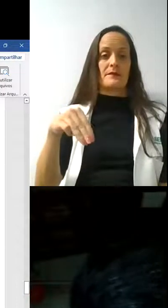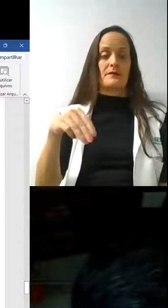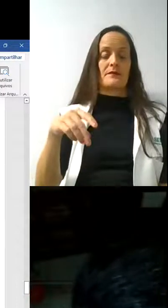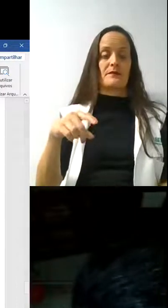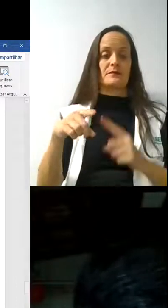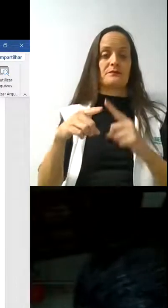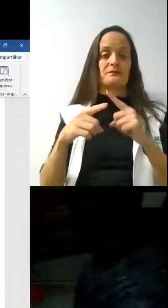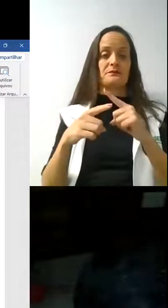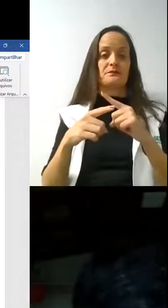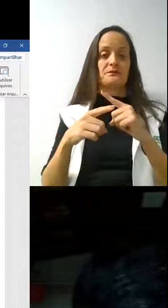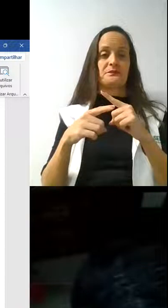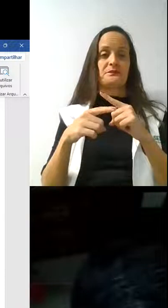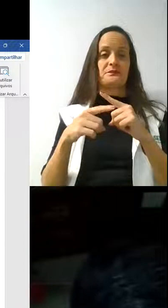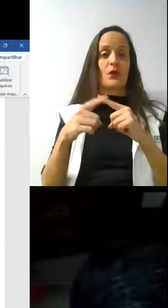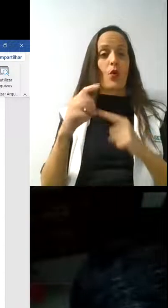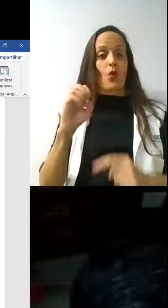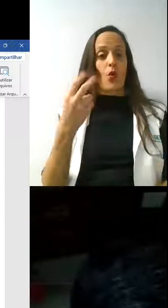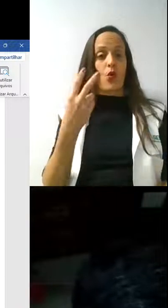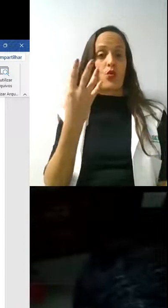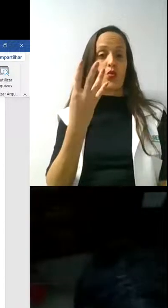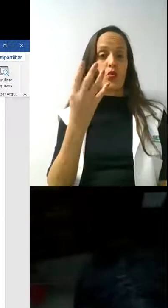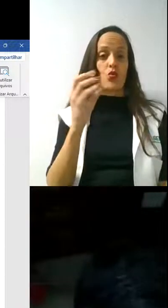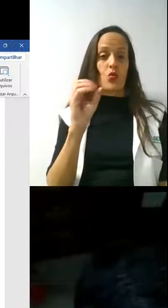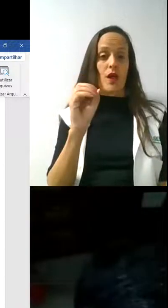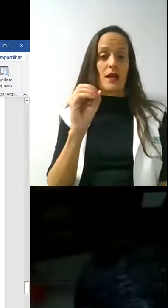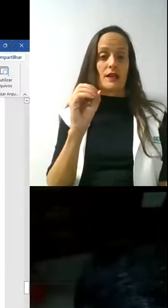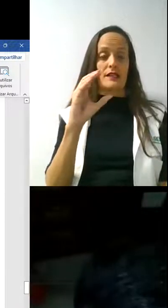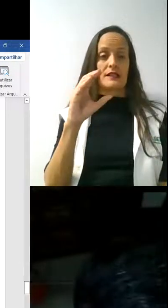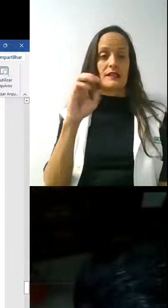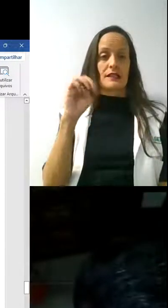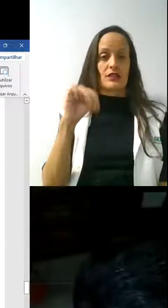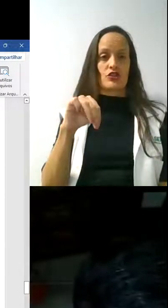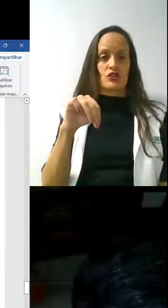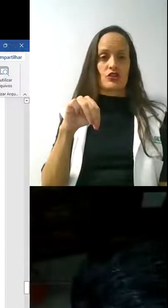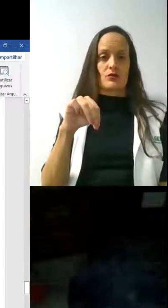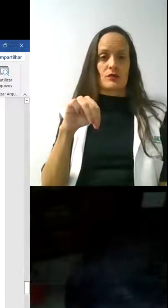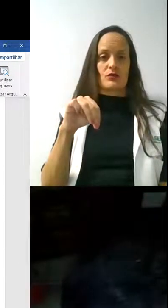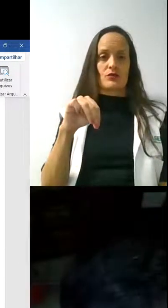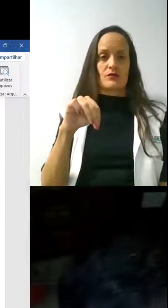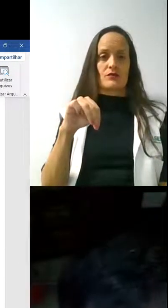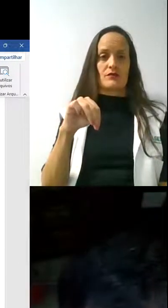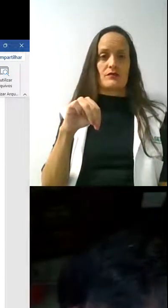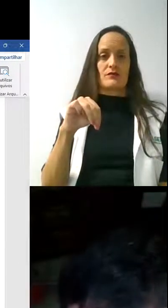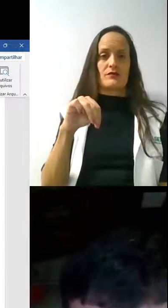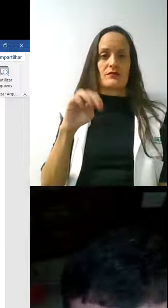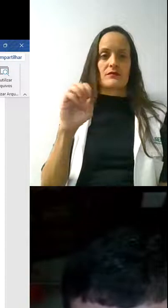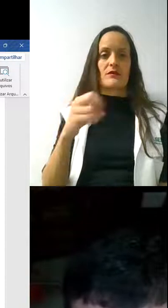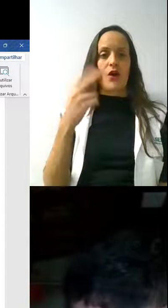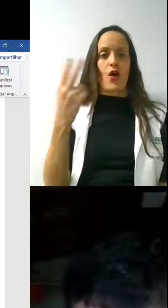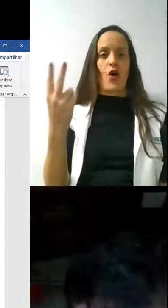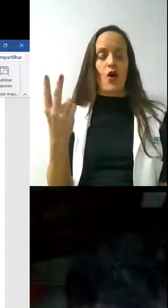Ou então 40 centímetros. Ou então